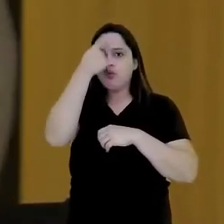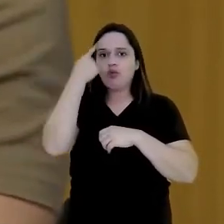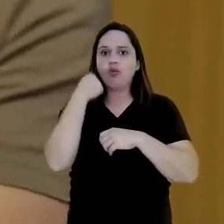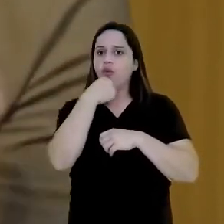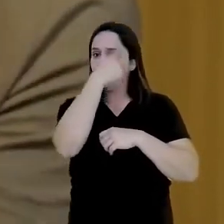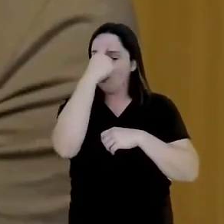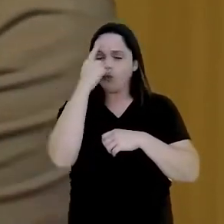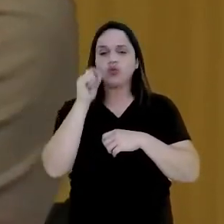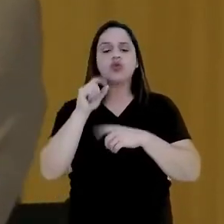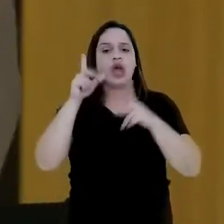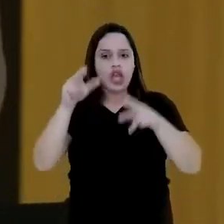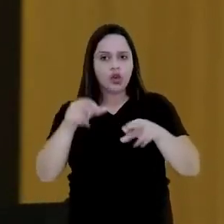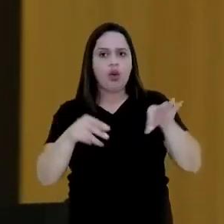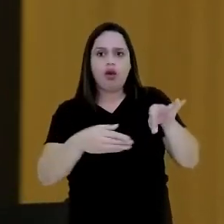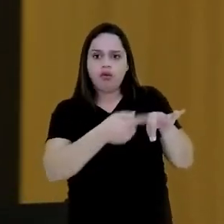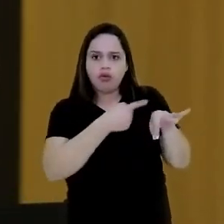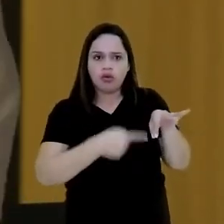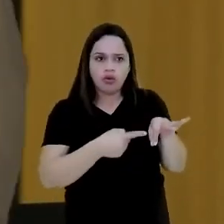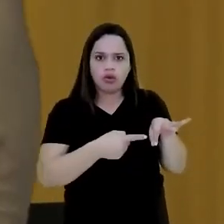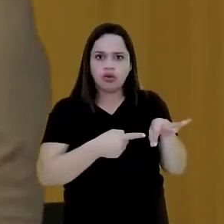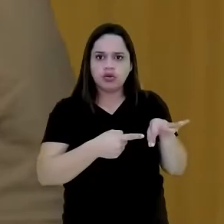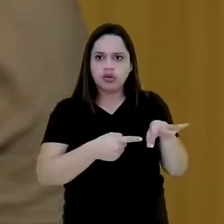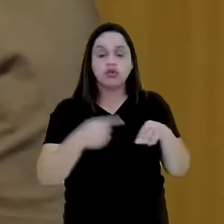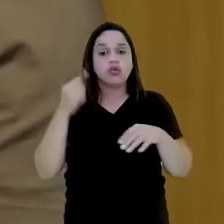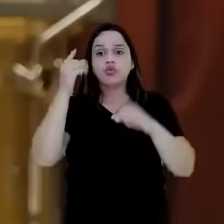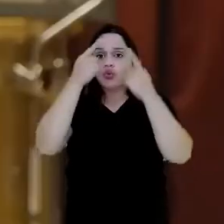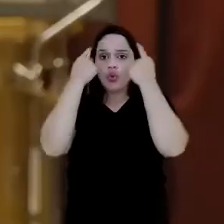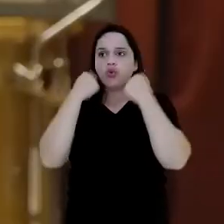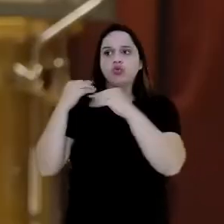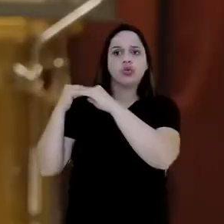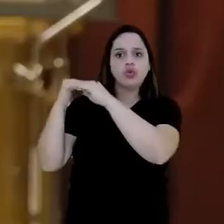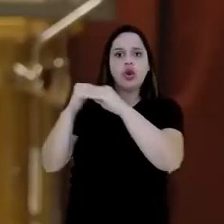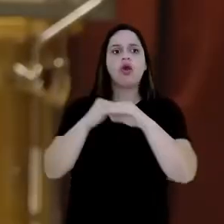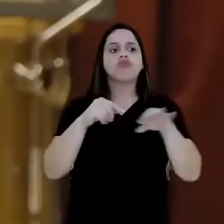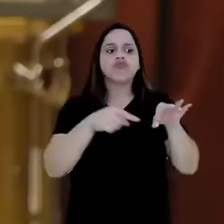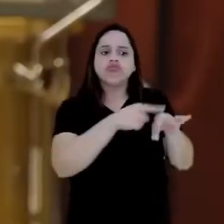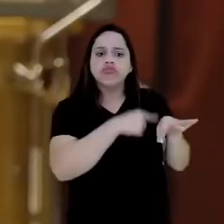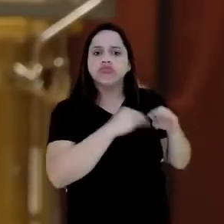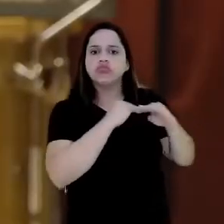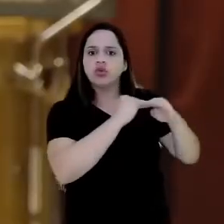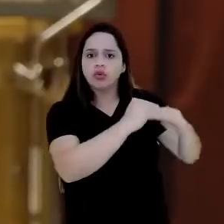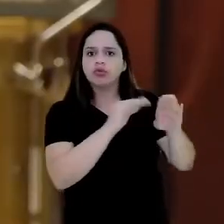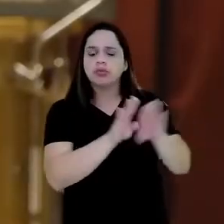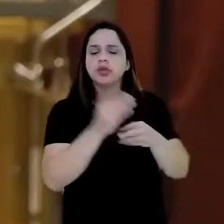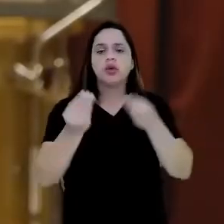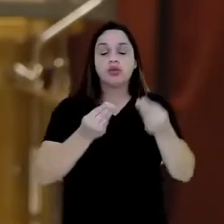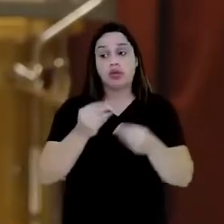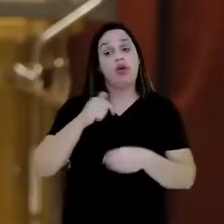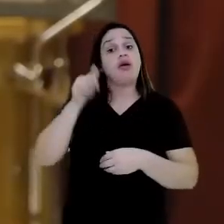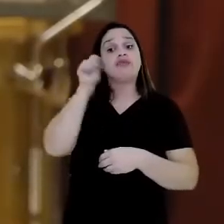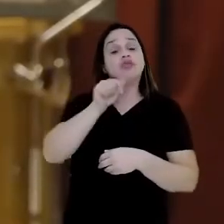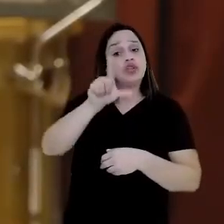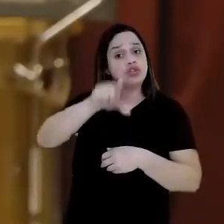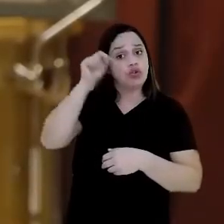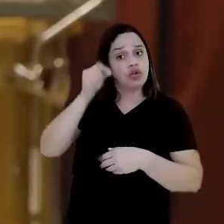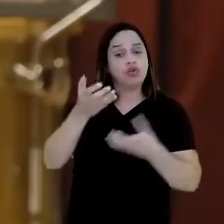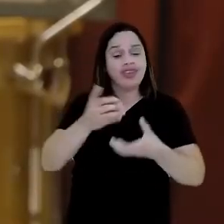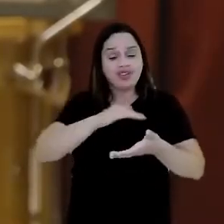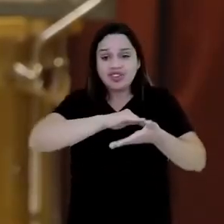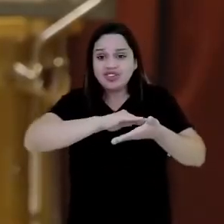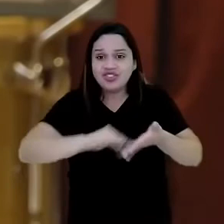petequial e elas ficam todas iguais ou não tem como elas ficarem iguais normalmente nós escolhe o jeito que você quer me deixar em paz hein faltou no